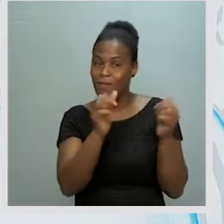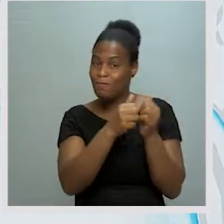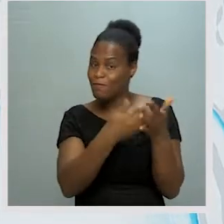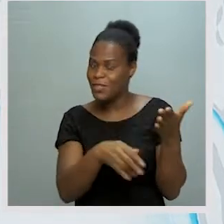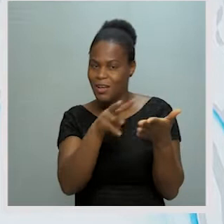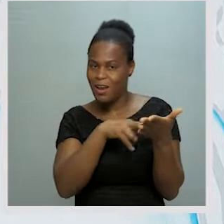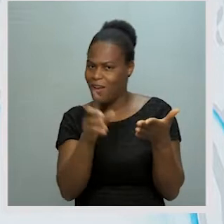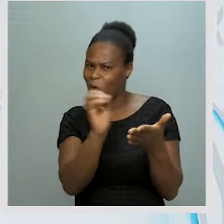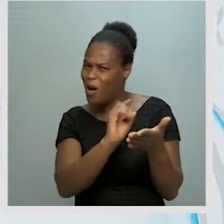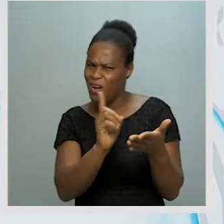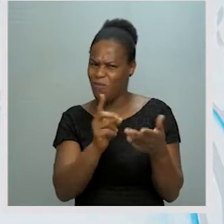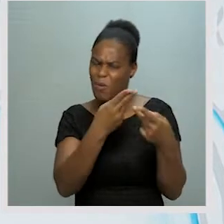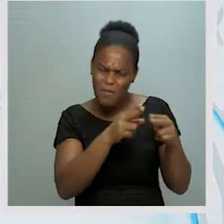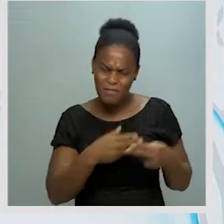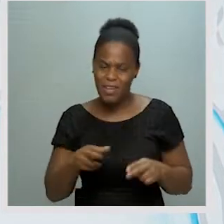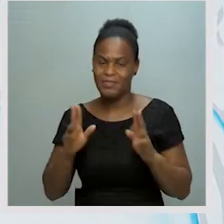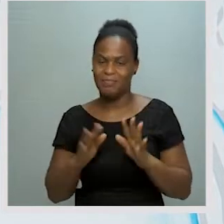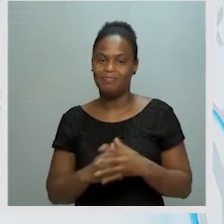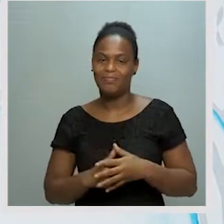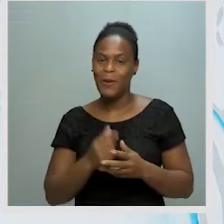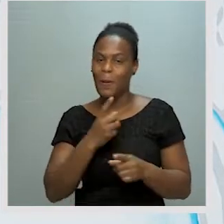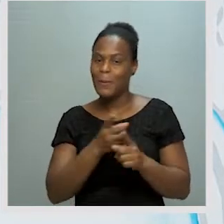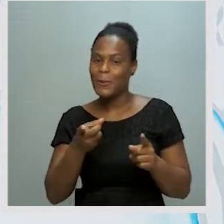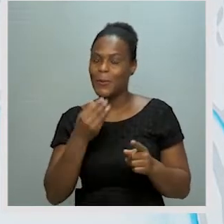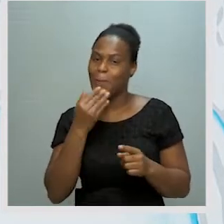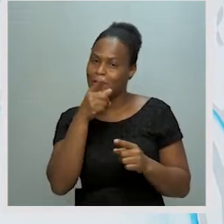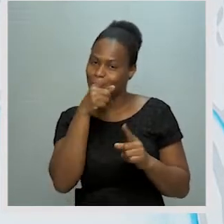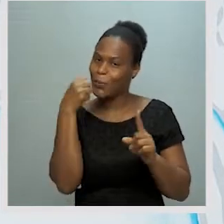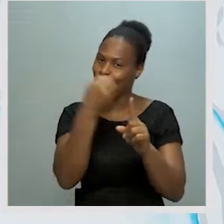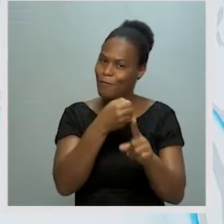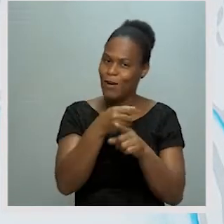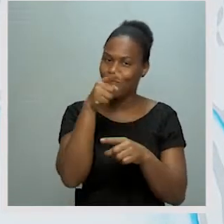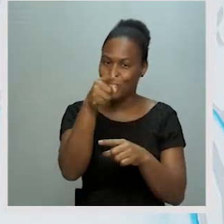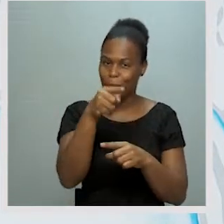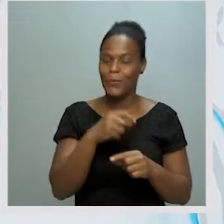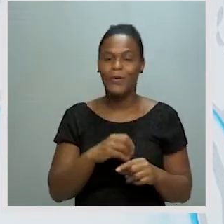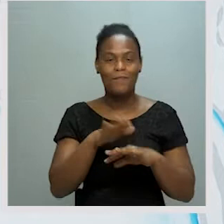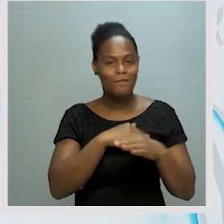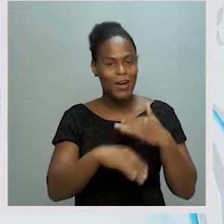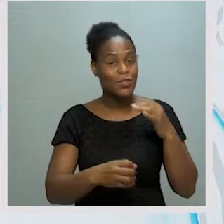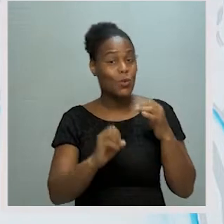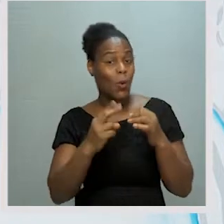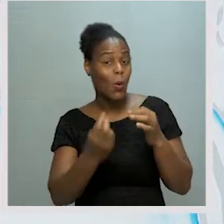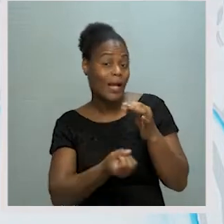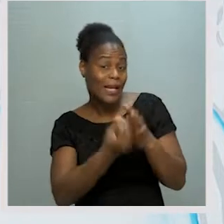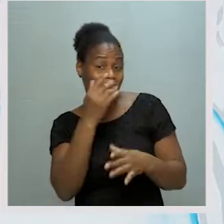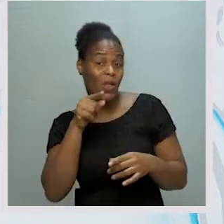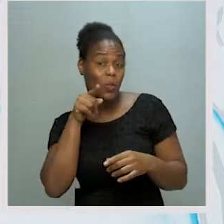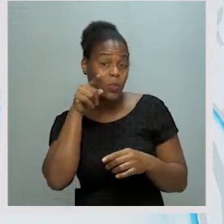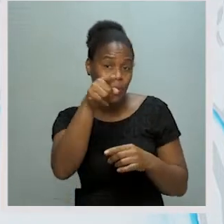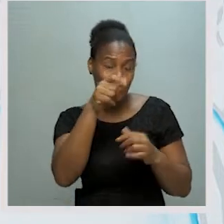leitura. Por isso, desafiamos-te a fazer ou a criar a sua própria ficha de